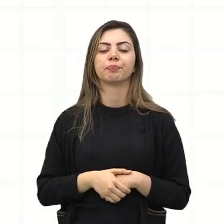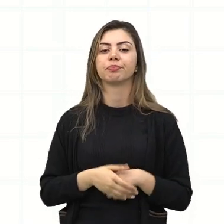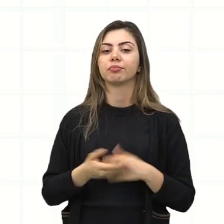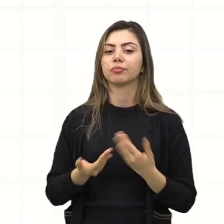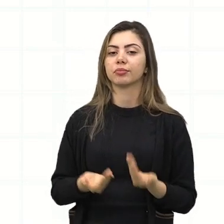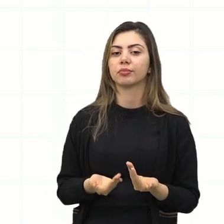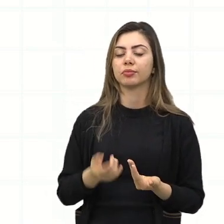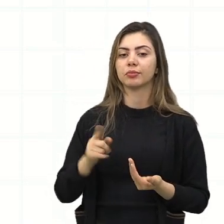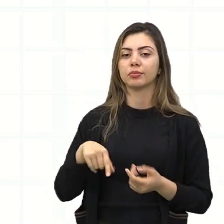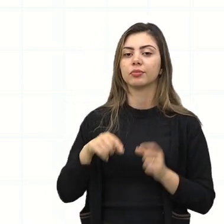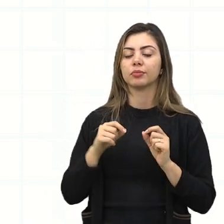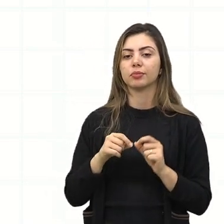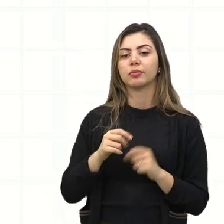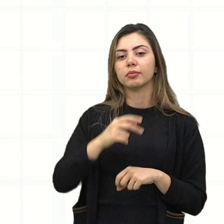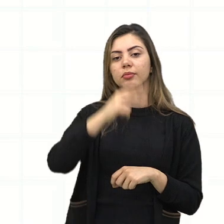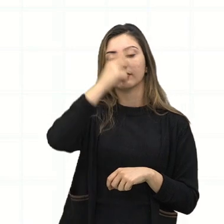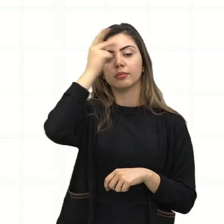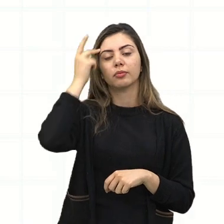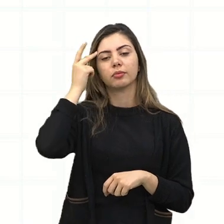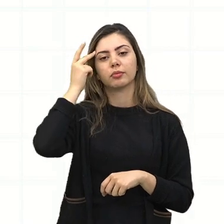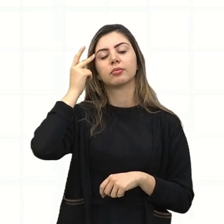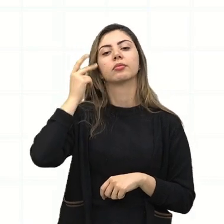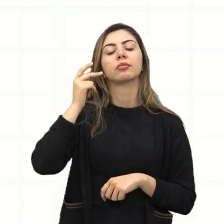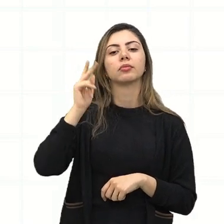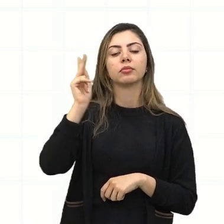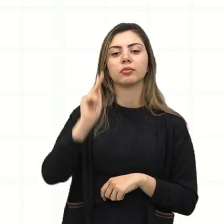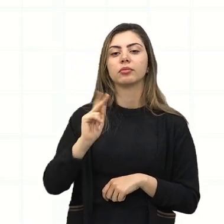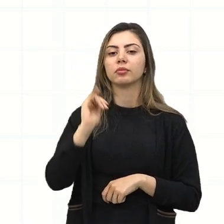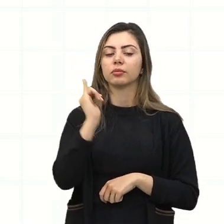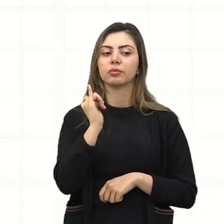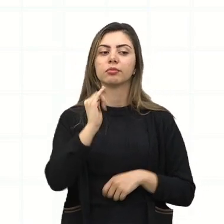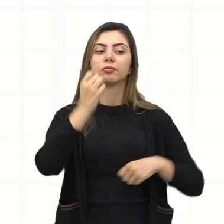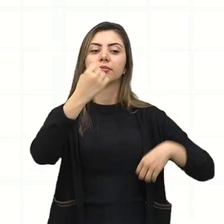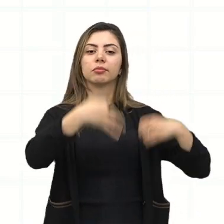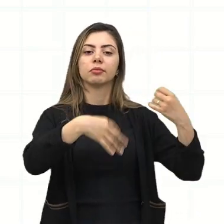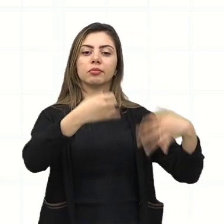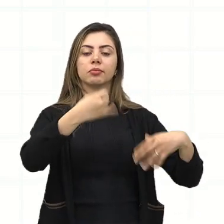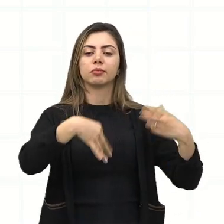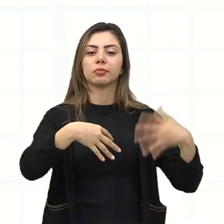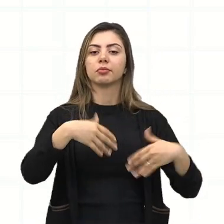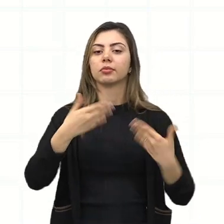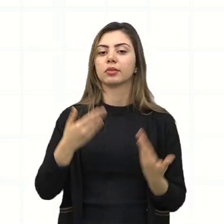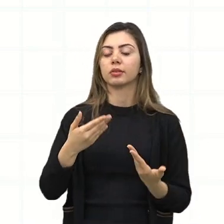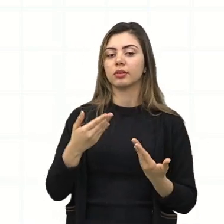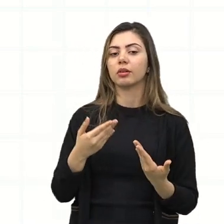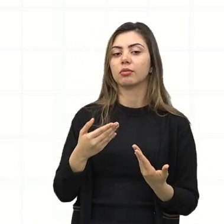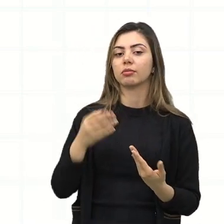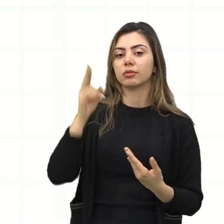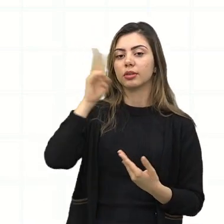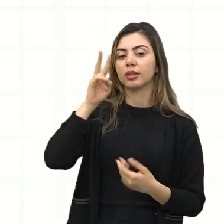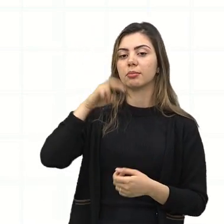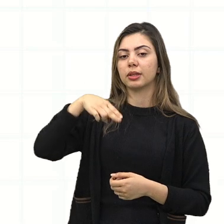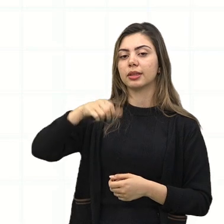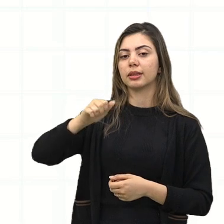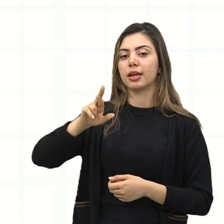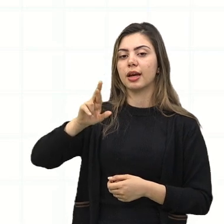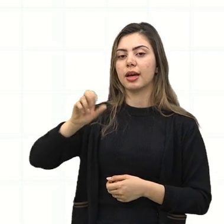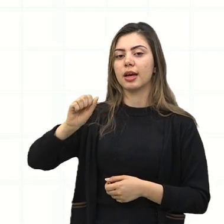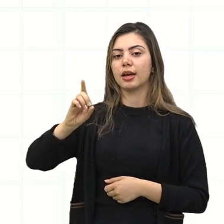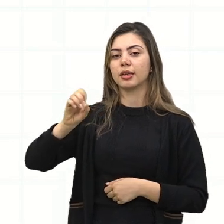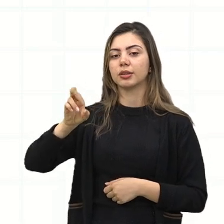posição que o narrador, que conta a história, né? Lembrando, o narrador vai contar a história, assume